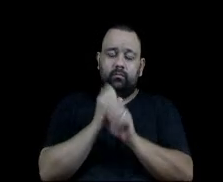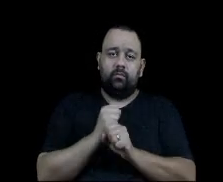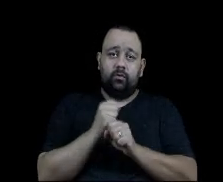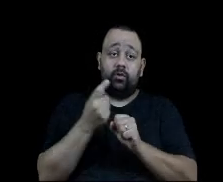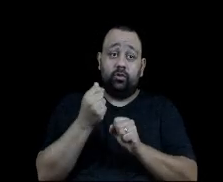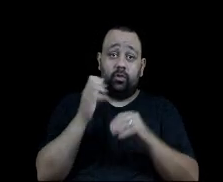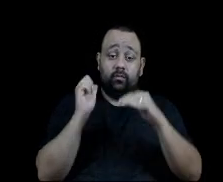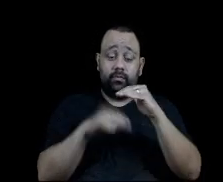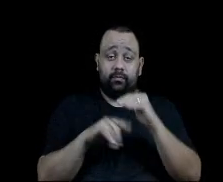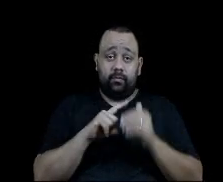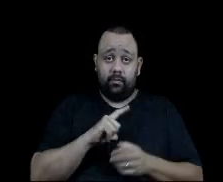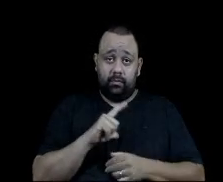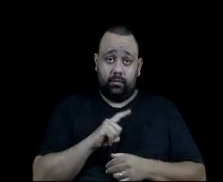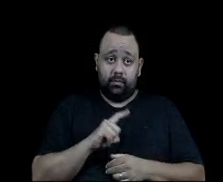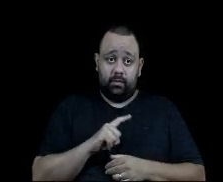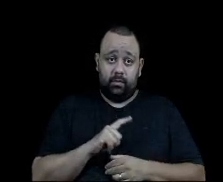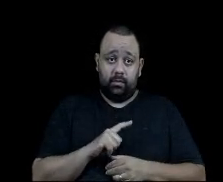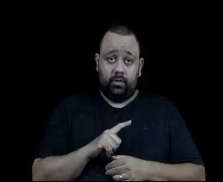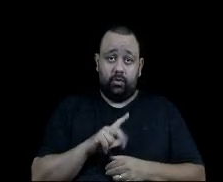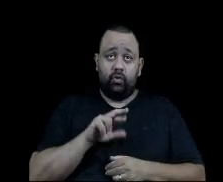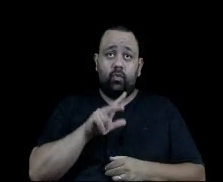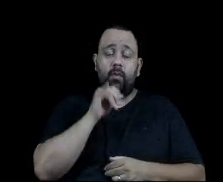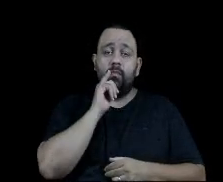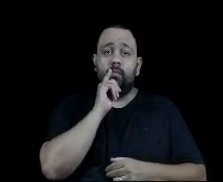disponível, que é o saldo em caixa,